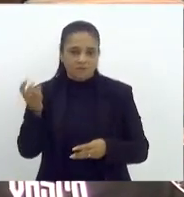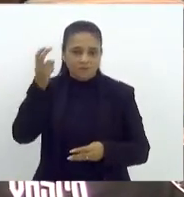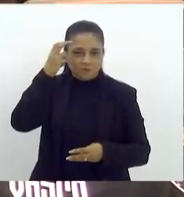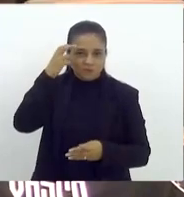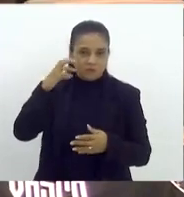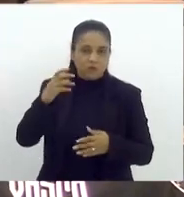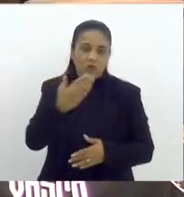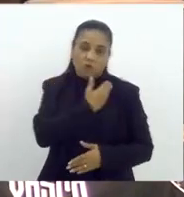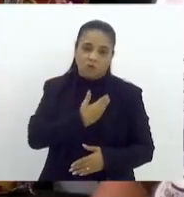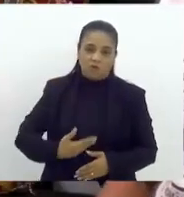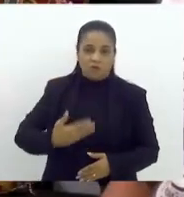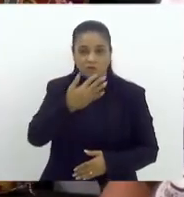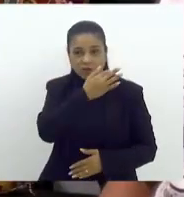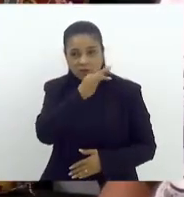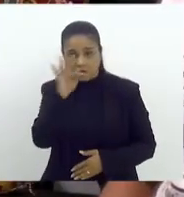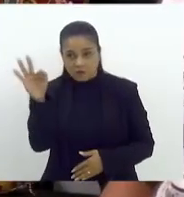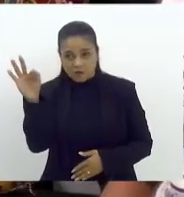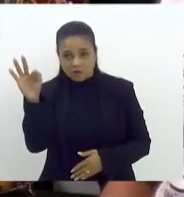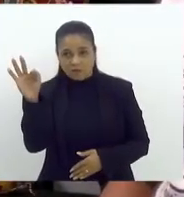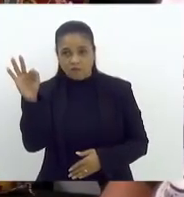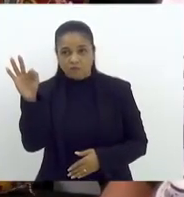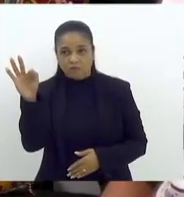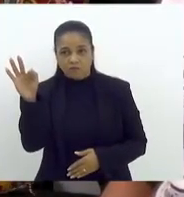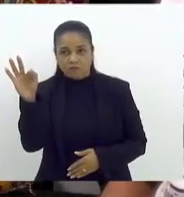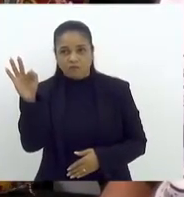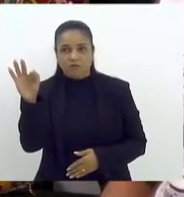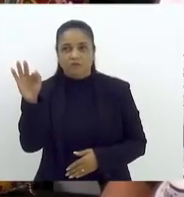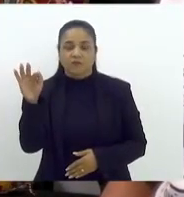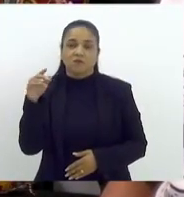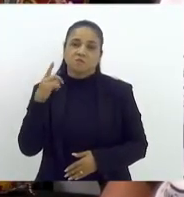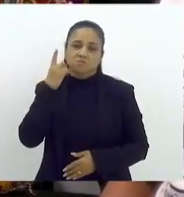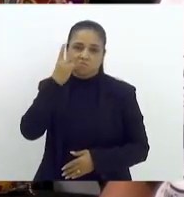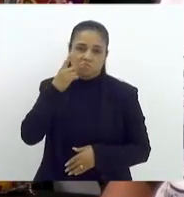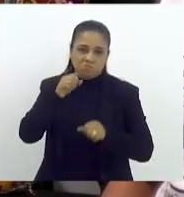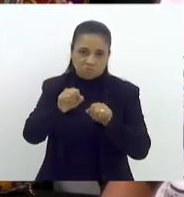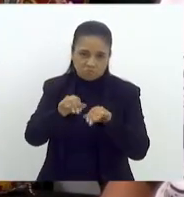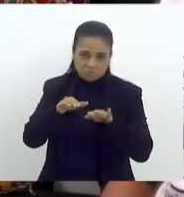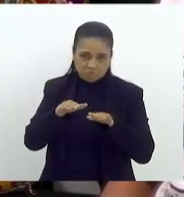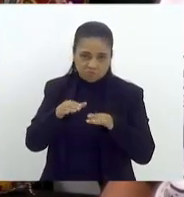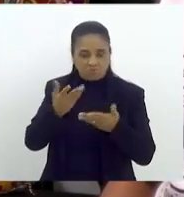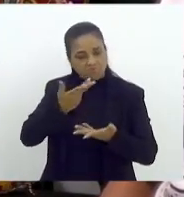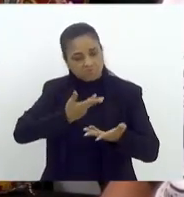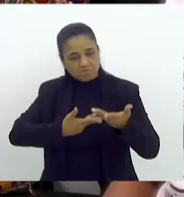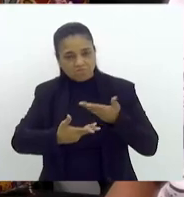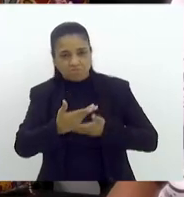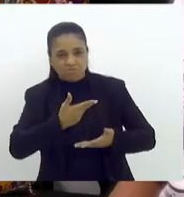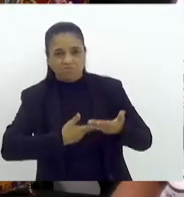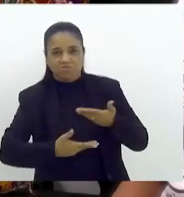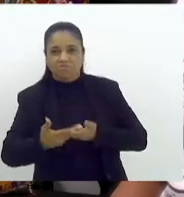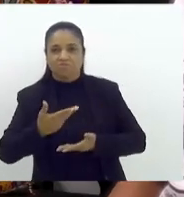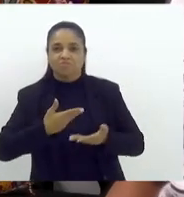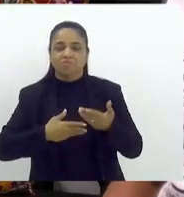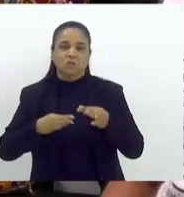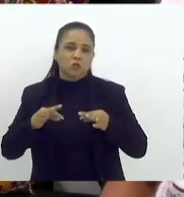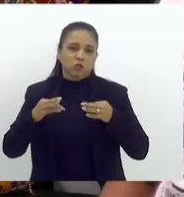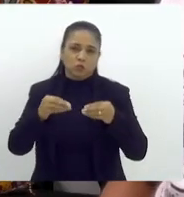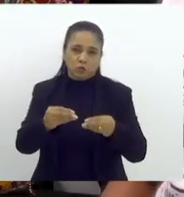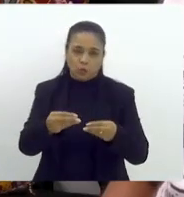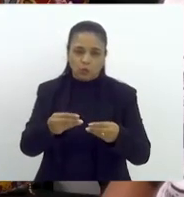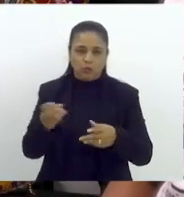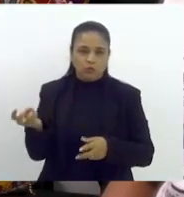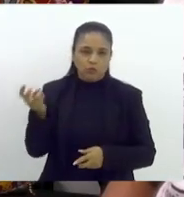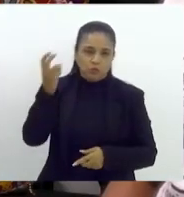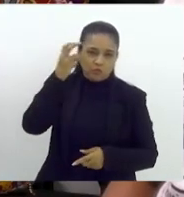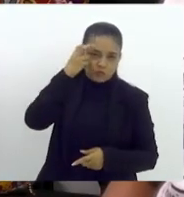federal é não só as parlamentares todos aqui envolvidos né como todos os fazedores